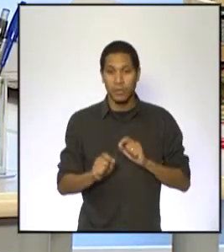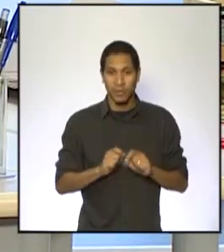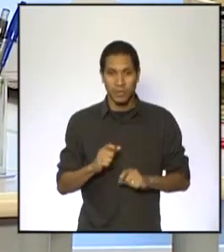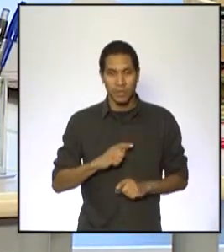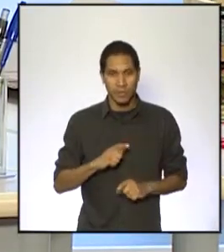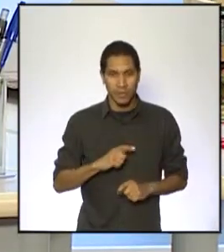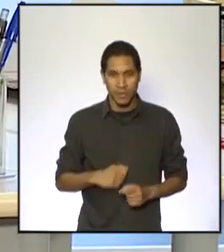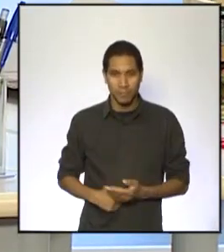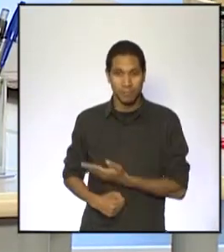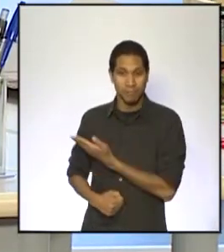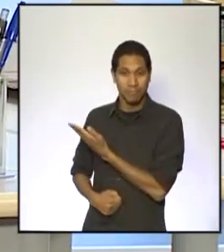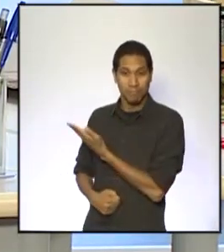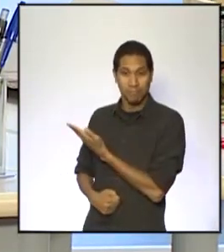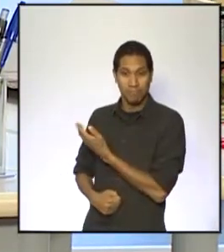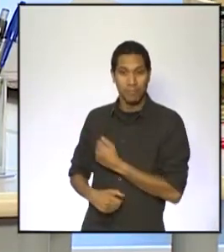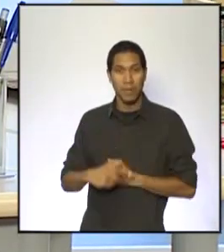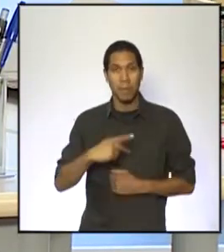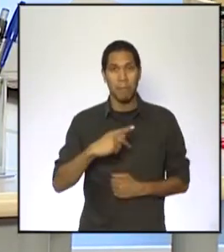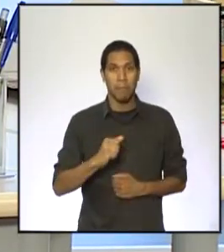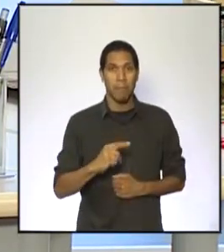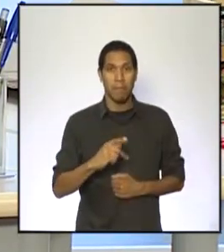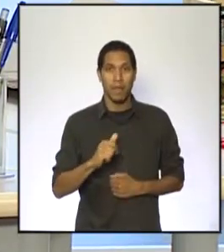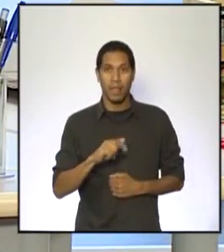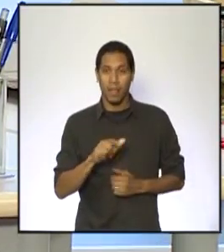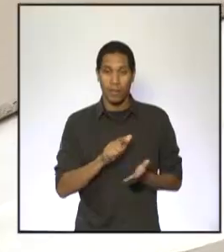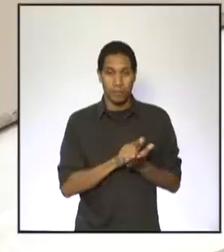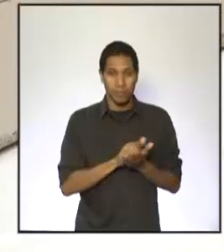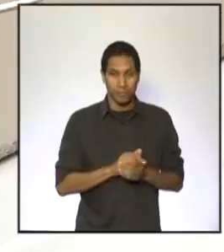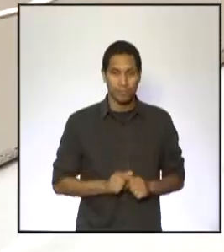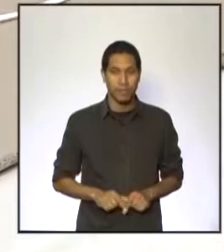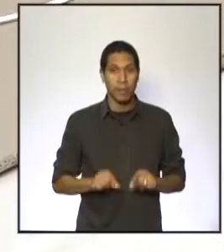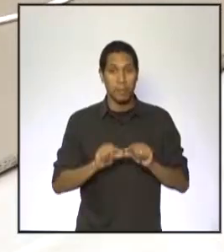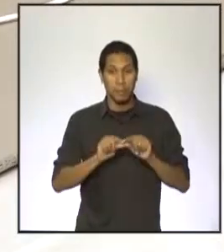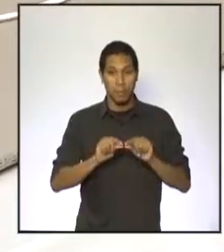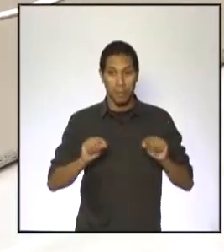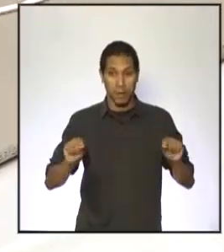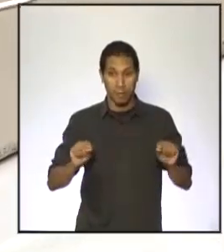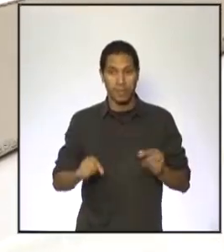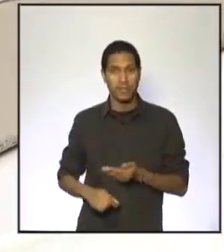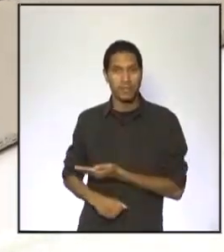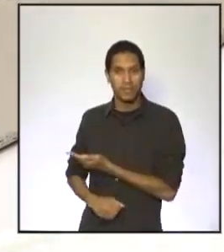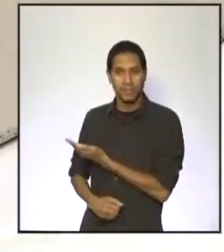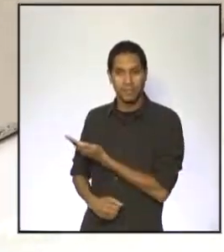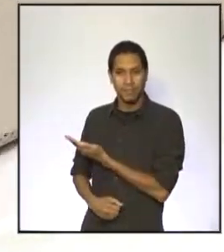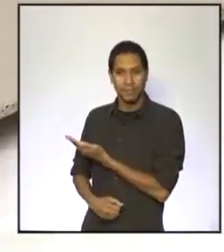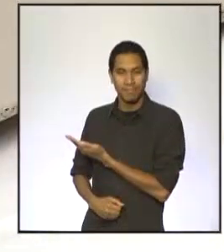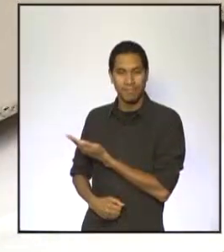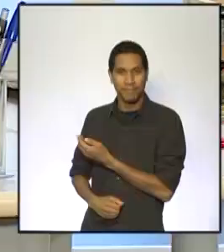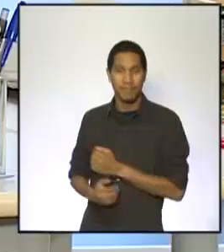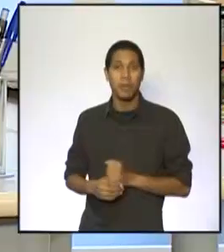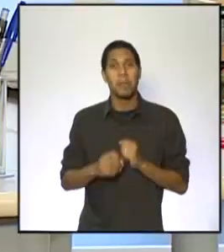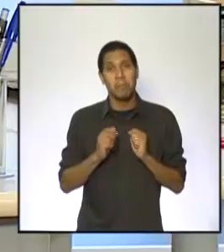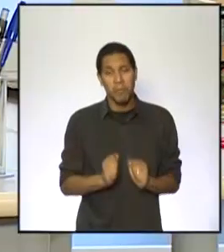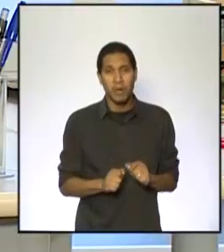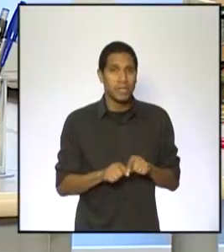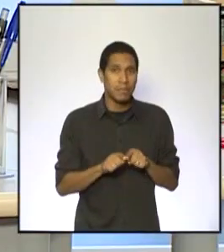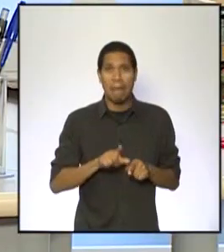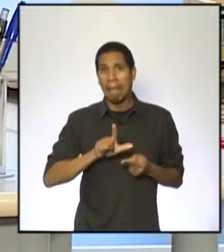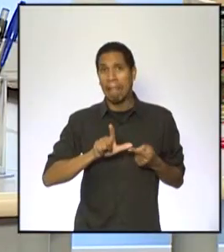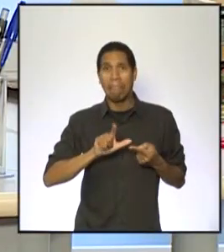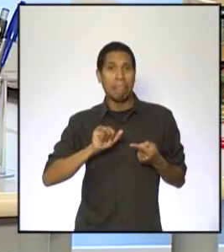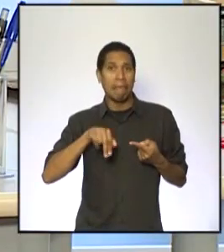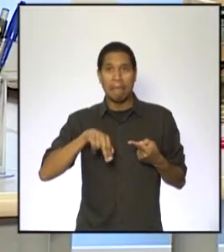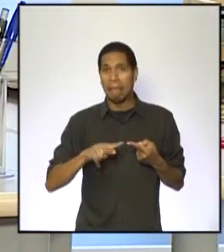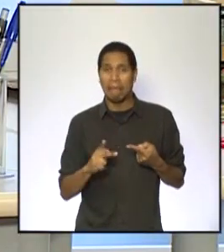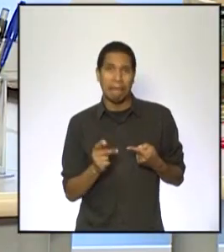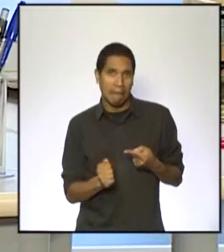de papelão, de barbante. Se não tiver barbante, pode ser linha, pode